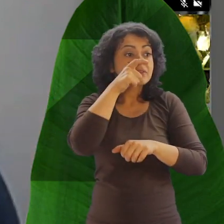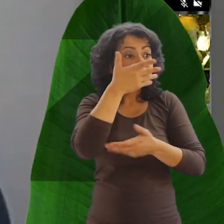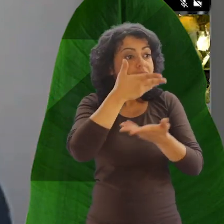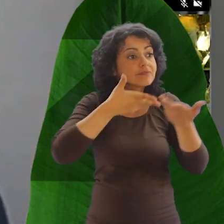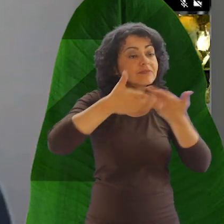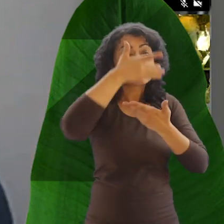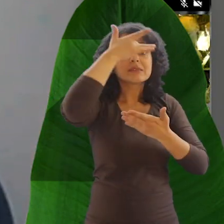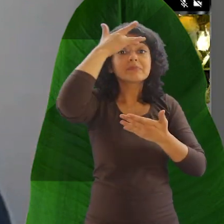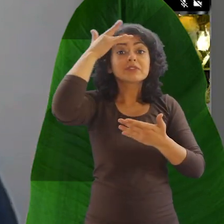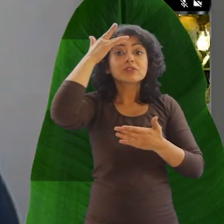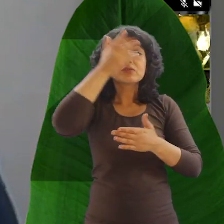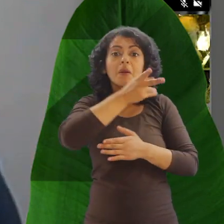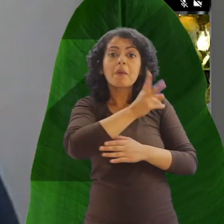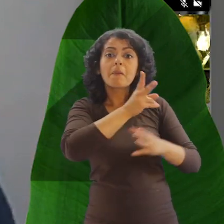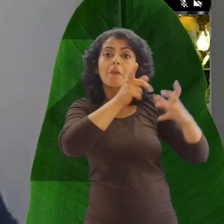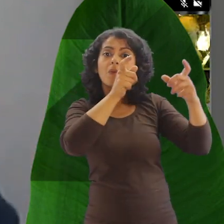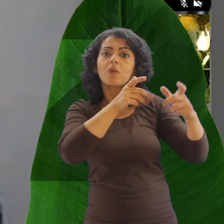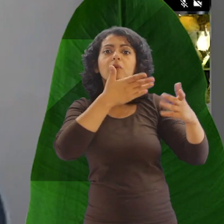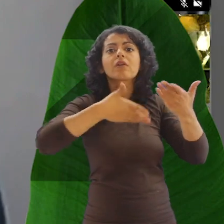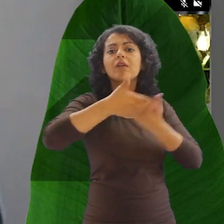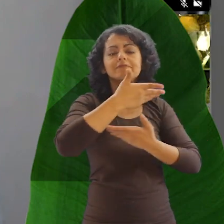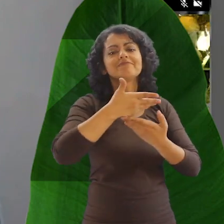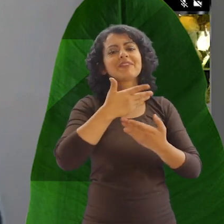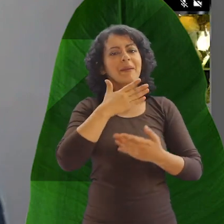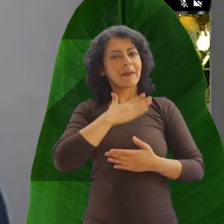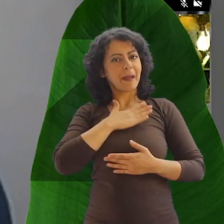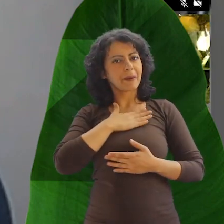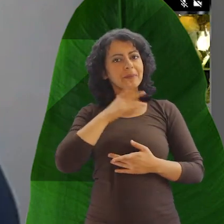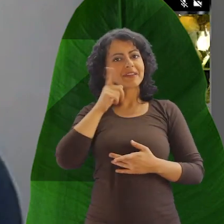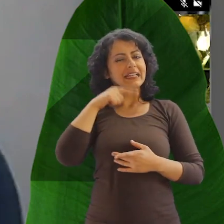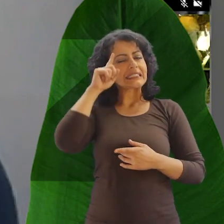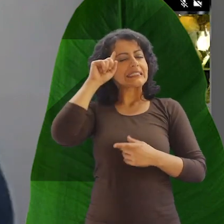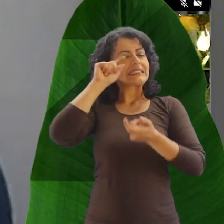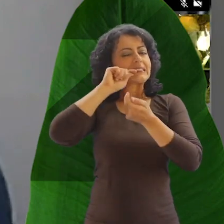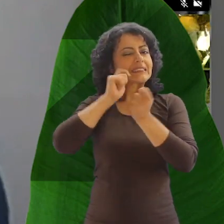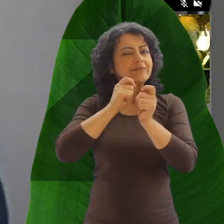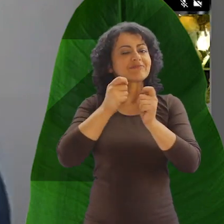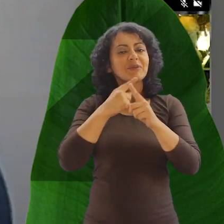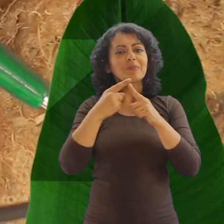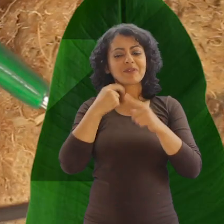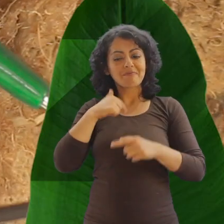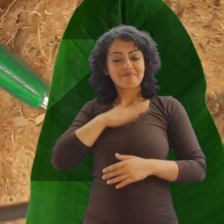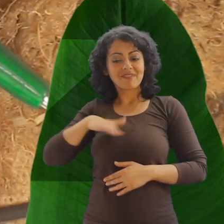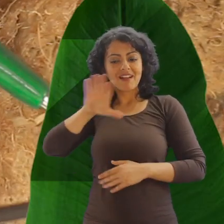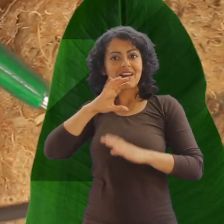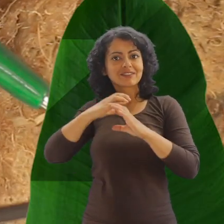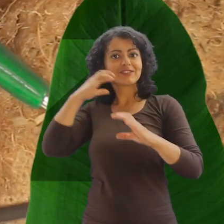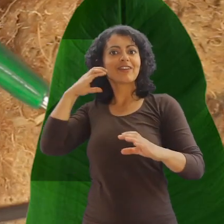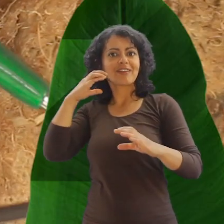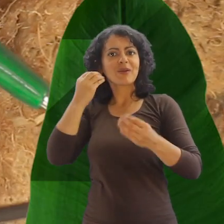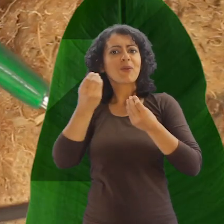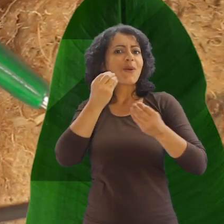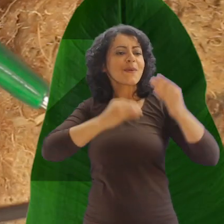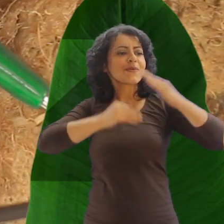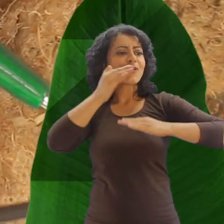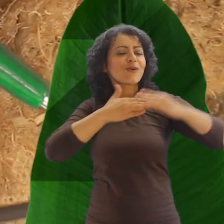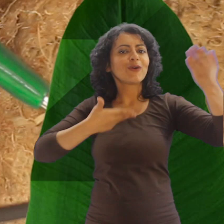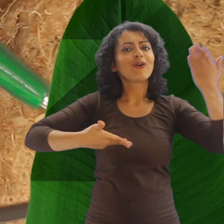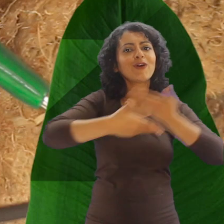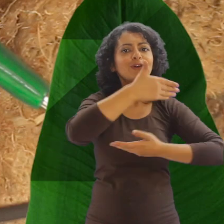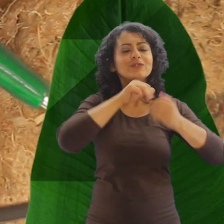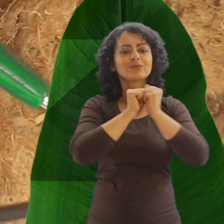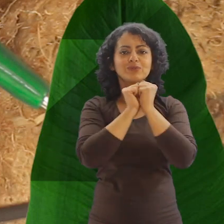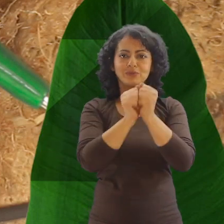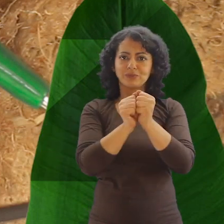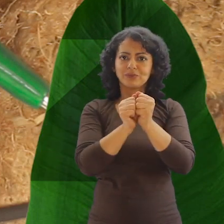grande desconstrução, né? Eu que venho da engenharia, e como que a gente pode construir algo junto? Então, acho que é um ponto que a gente tem